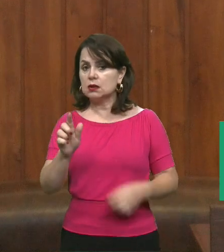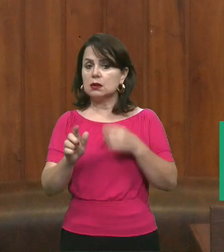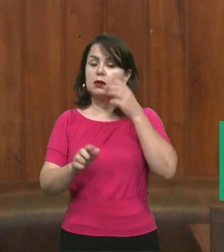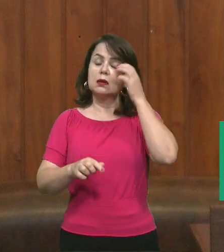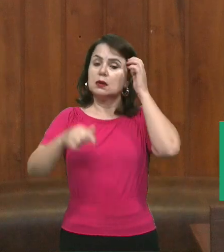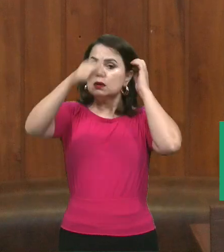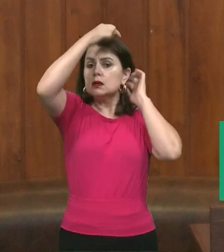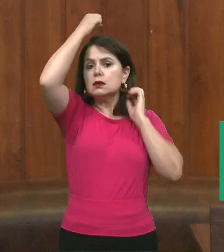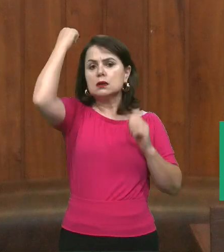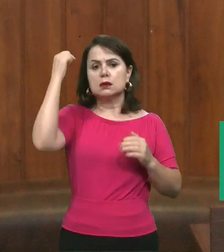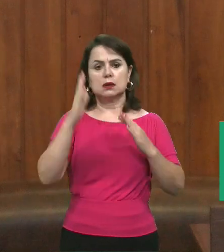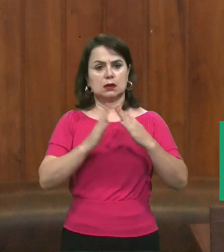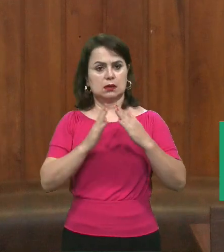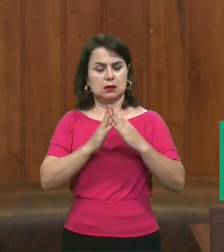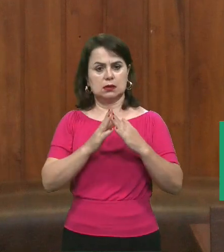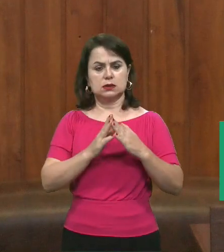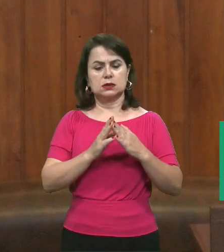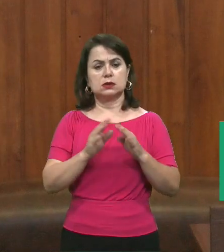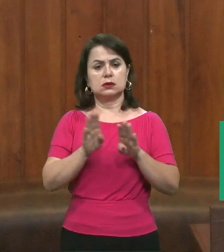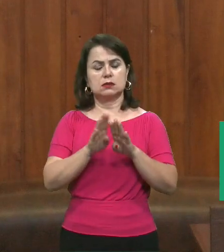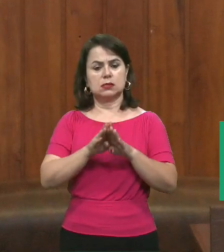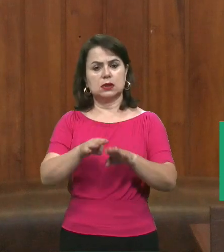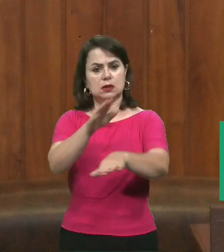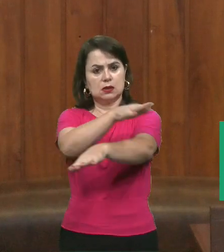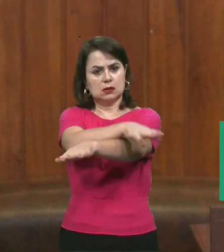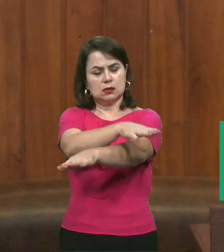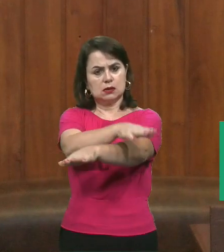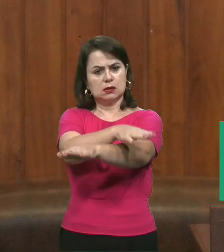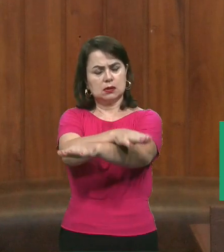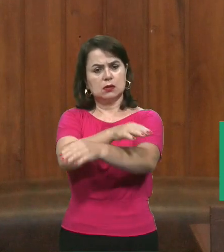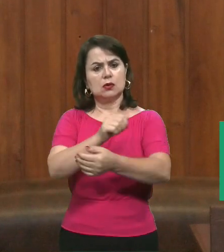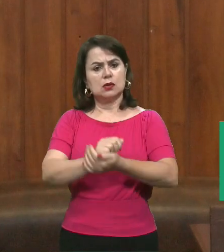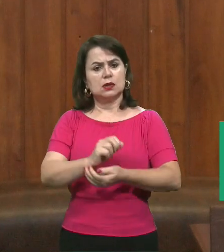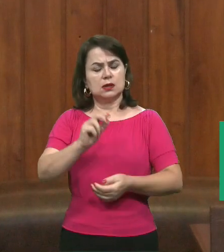Santa Casa, CDHU e Camelô.